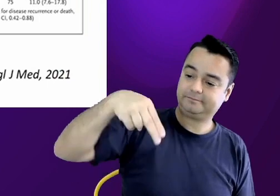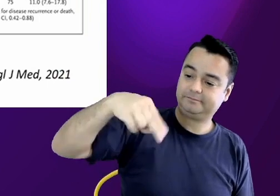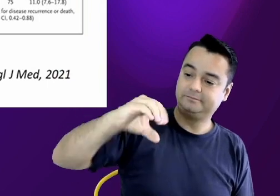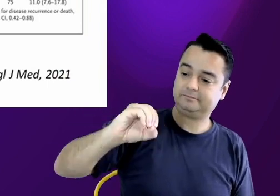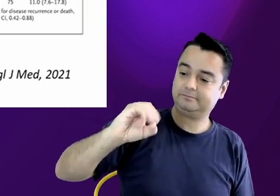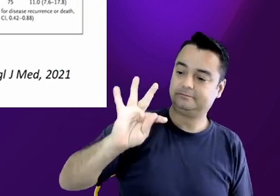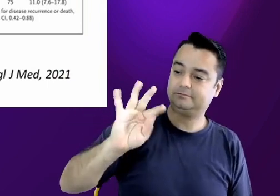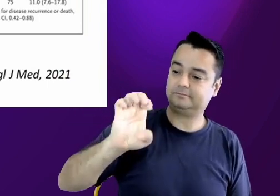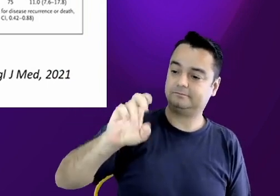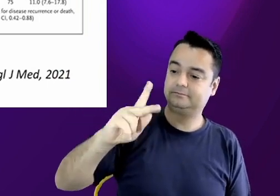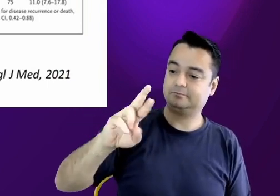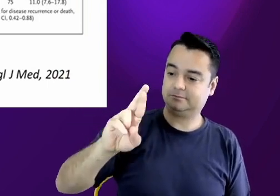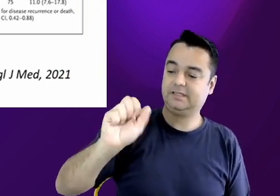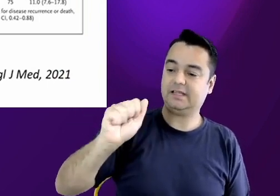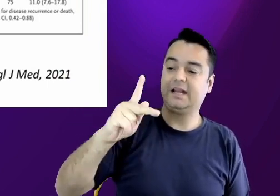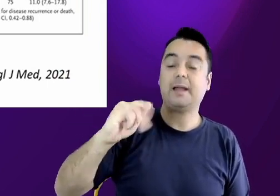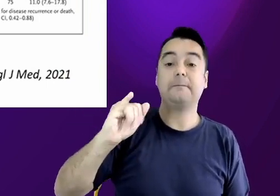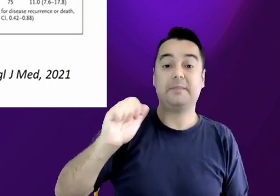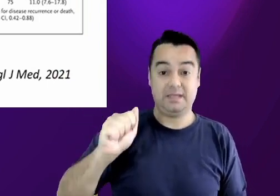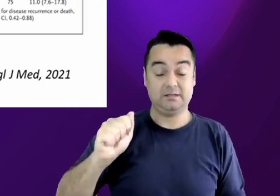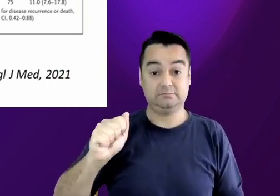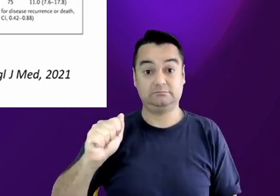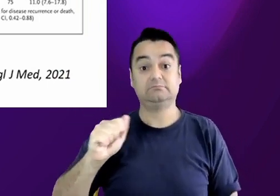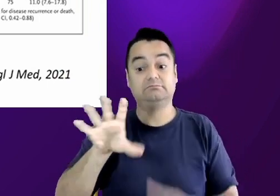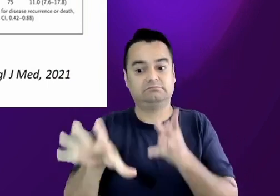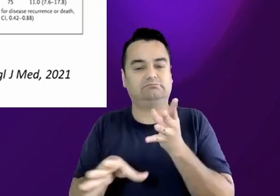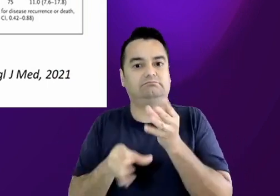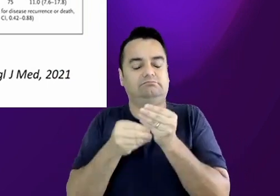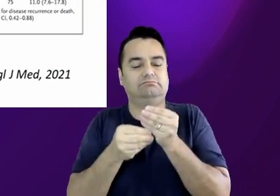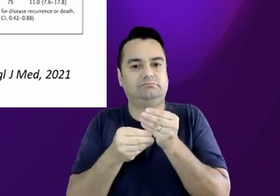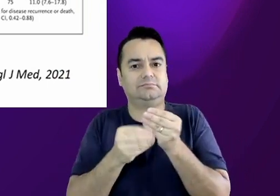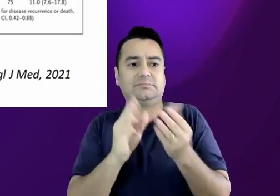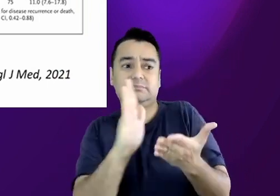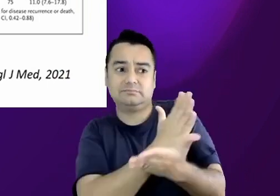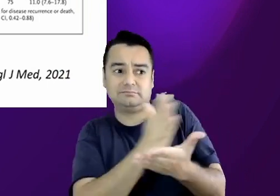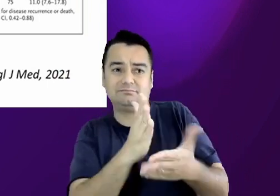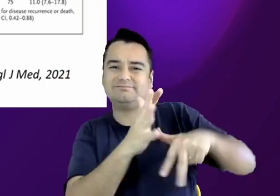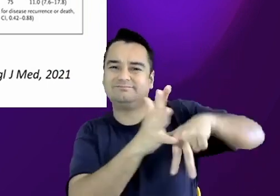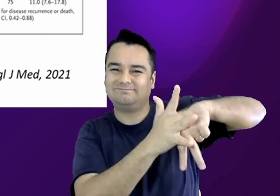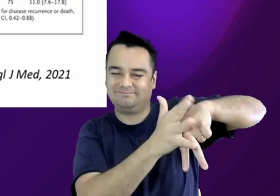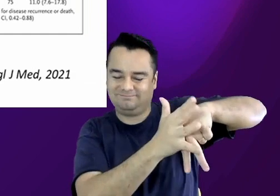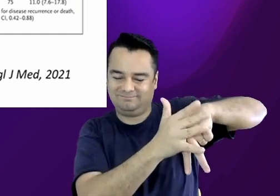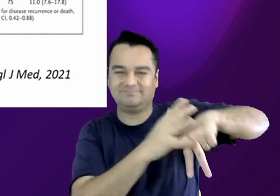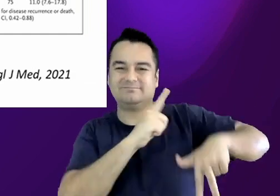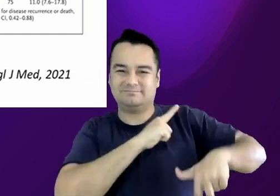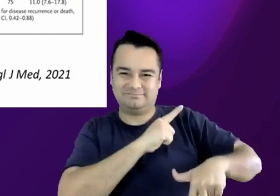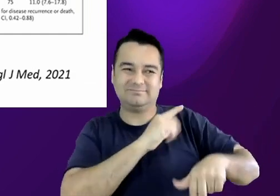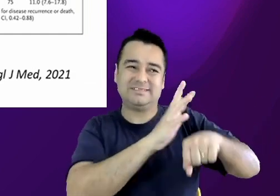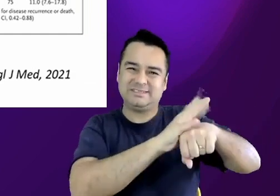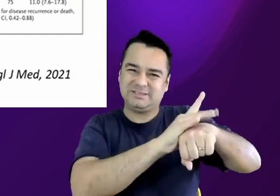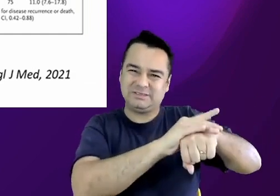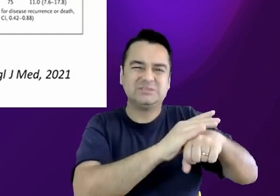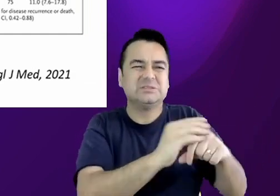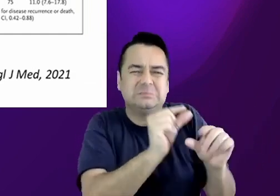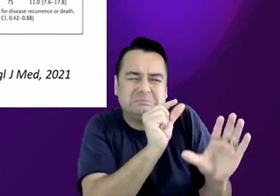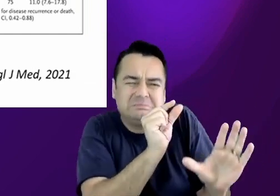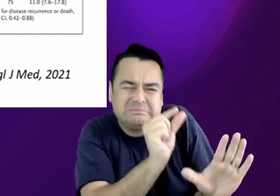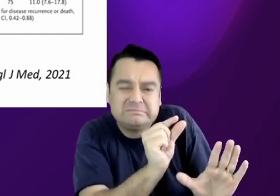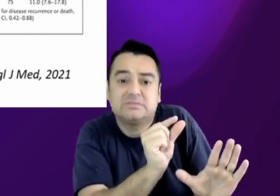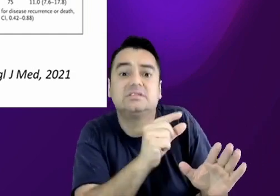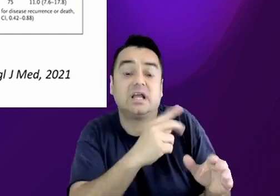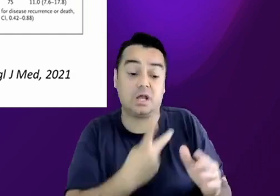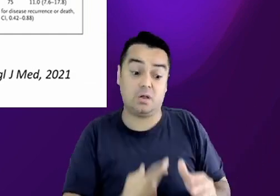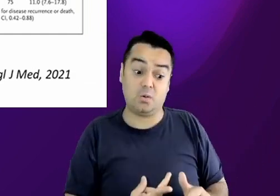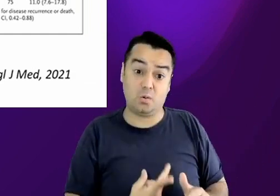após quimio-radioterapia para pacientes que tinham doença ainda residual